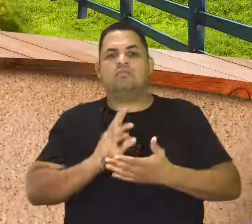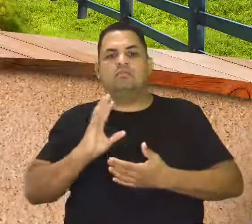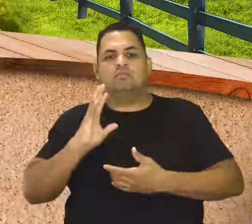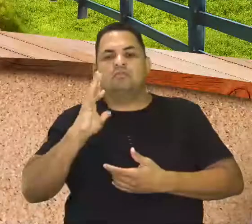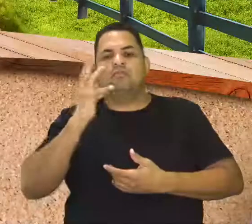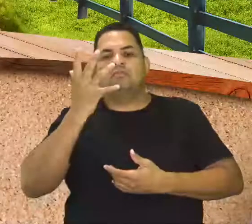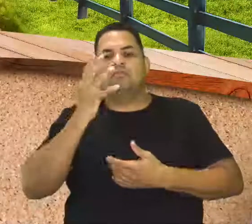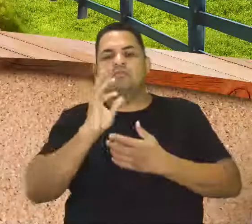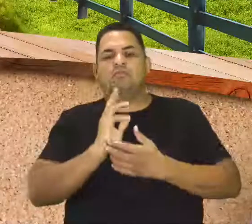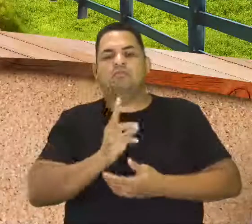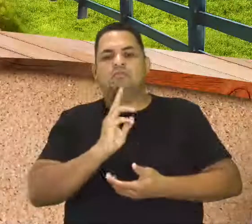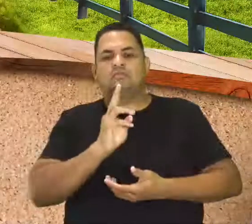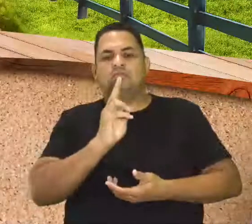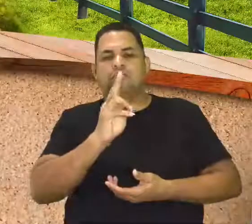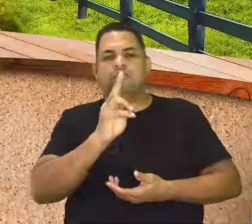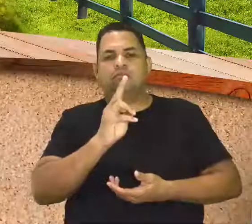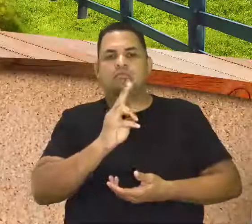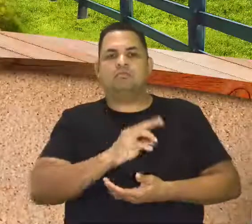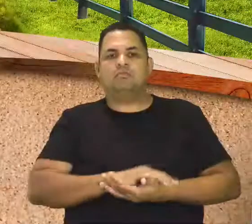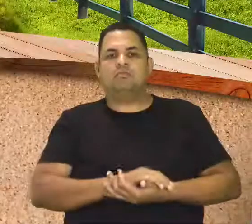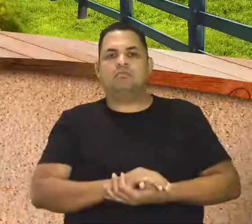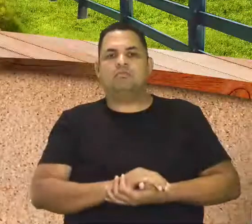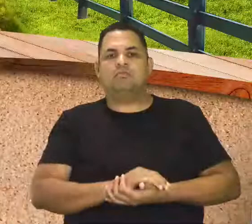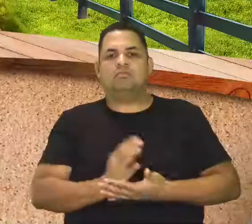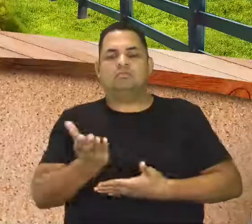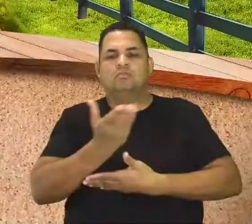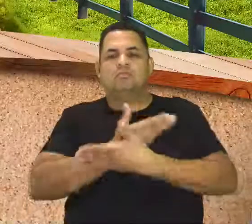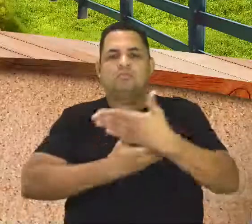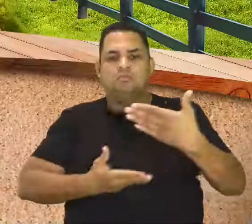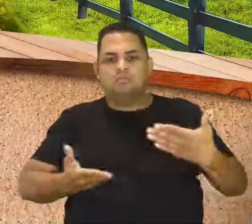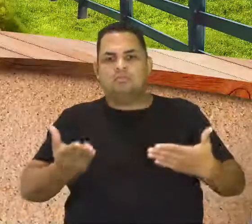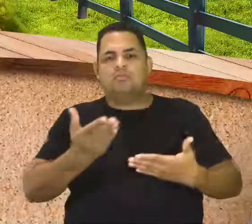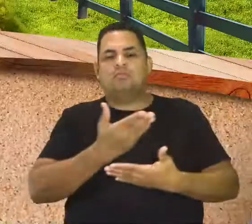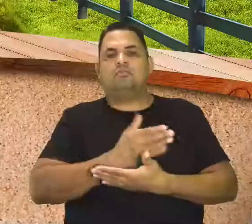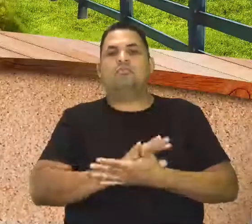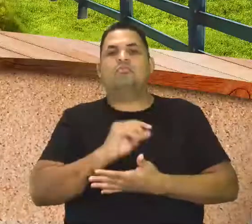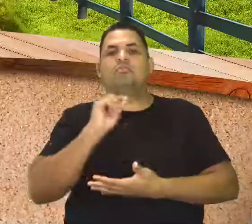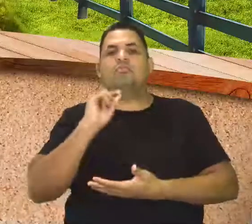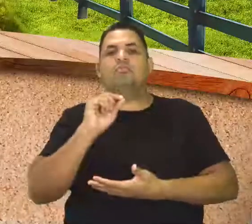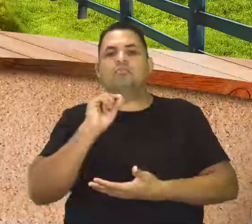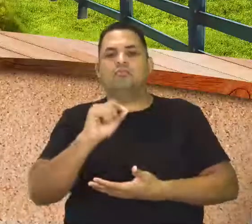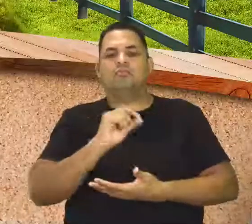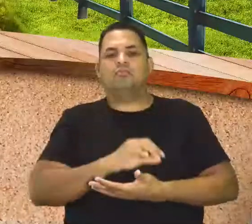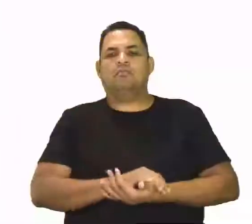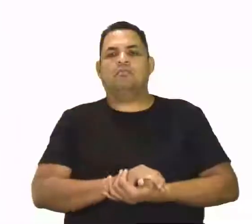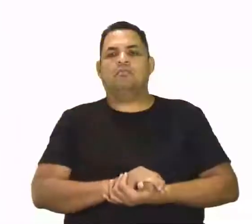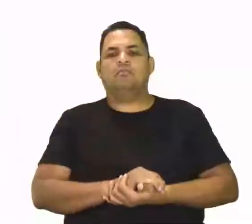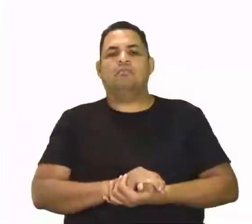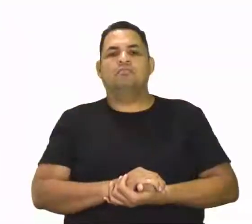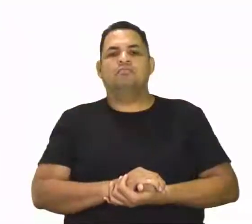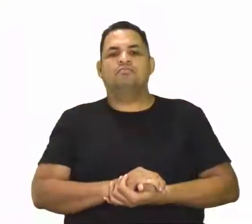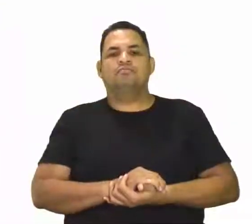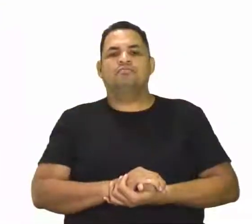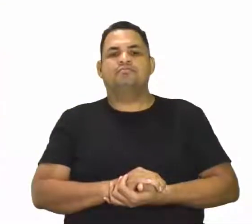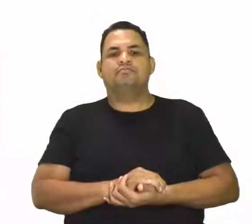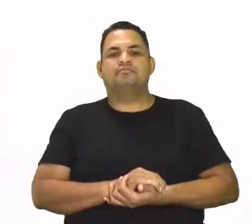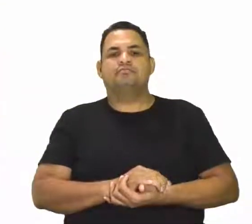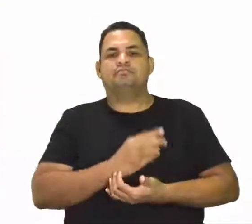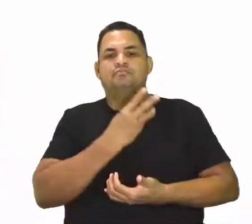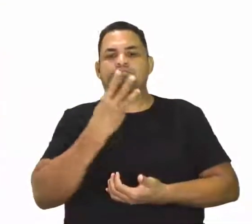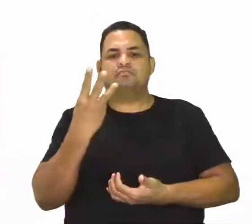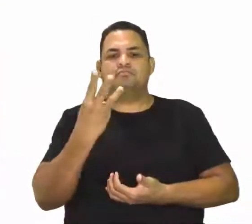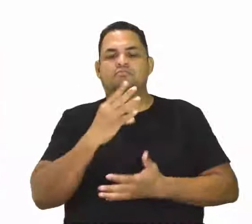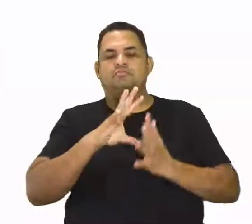potencialização do processo que integra. Integra o quê, professor? Lá na tela, meus queridos, os